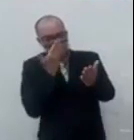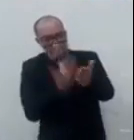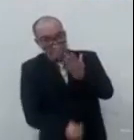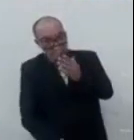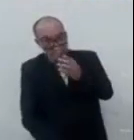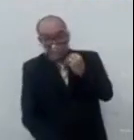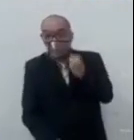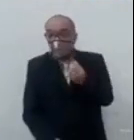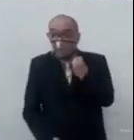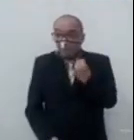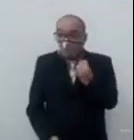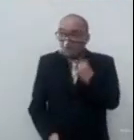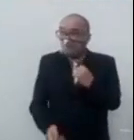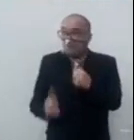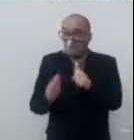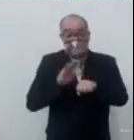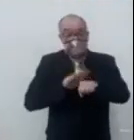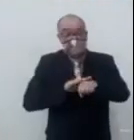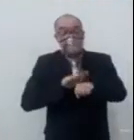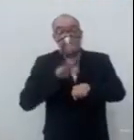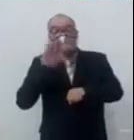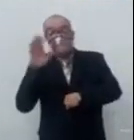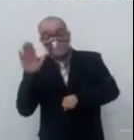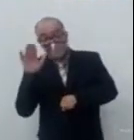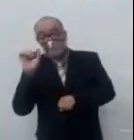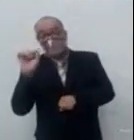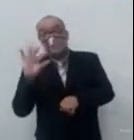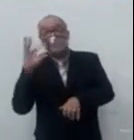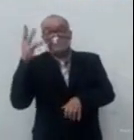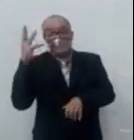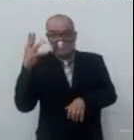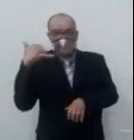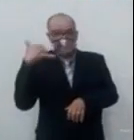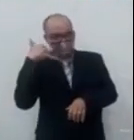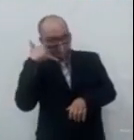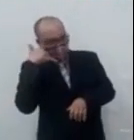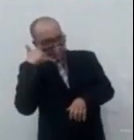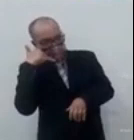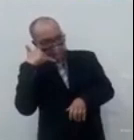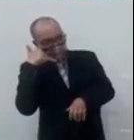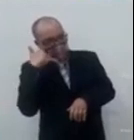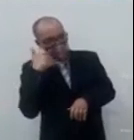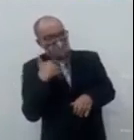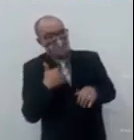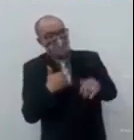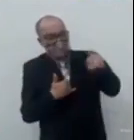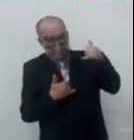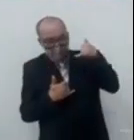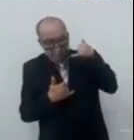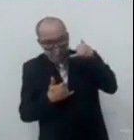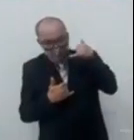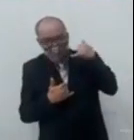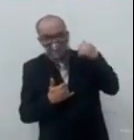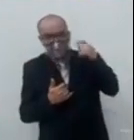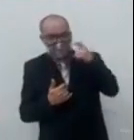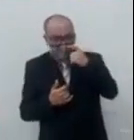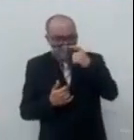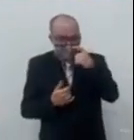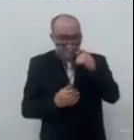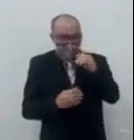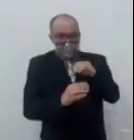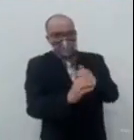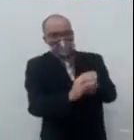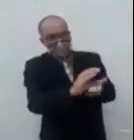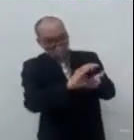eleição, mas, mesmo assim, eu liguei para o prefeito, conversei com ele, que eu ia votar para a